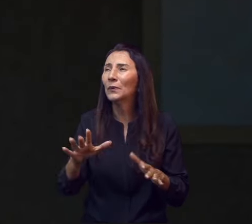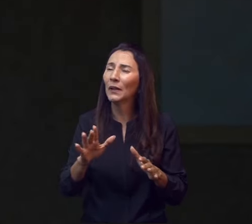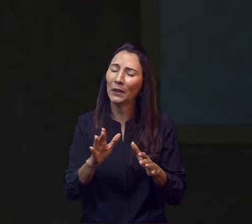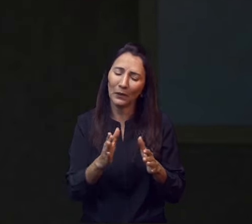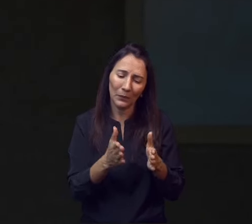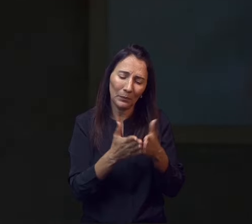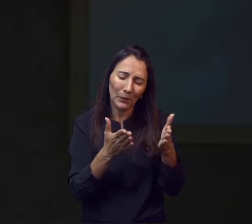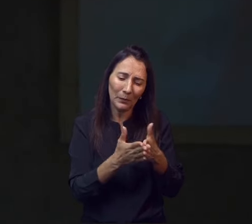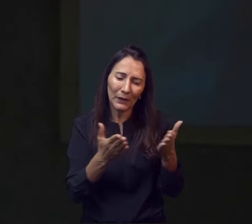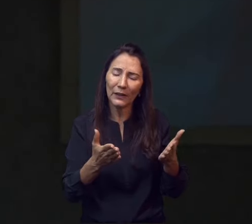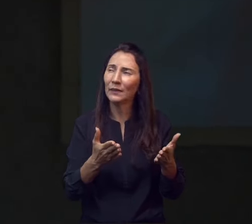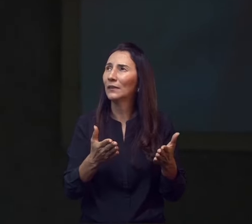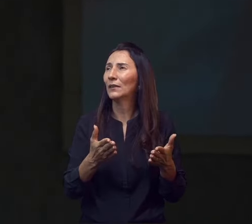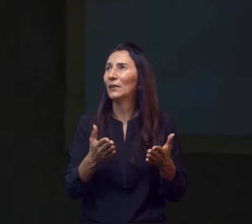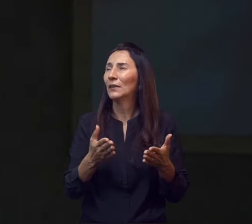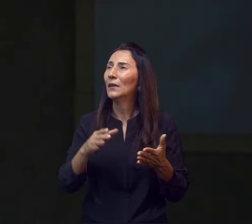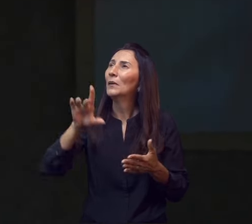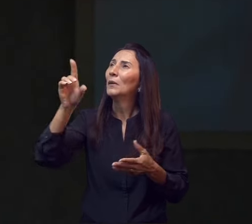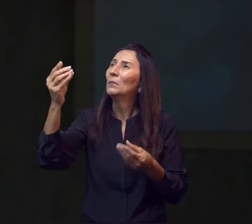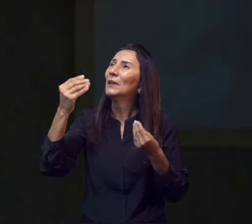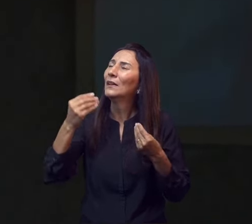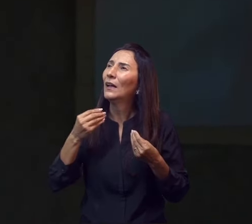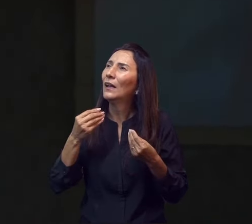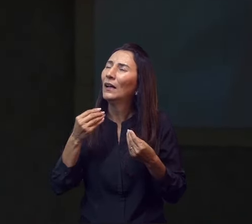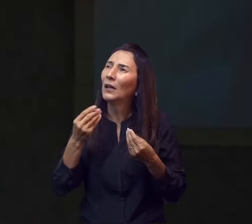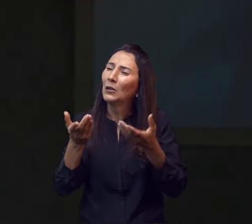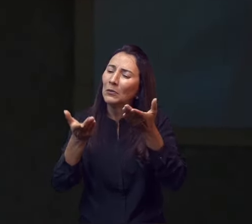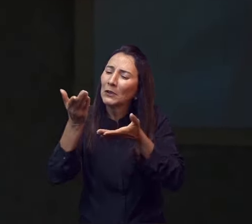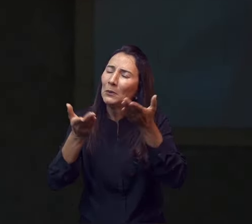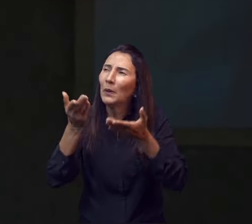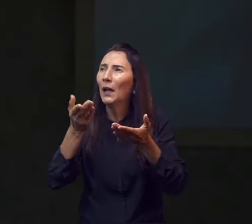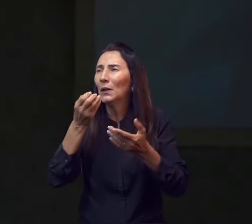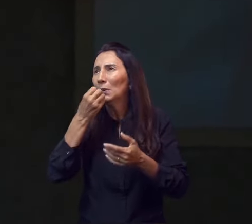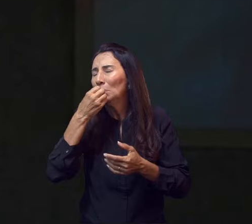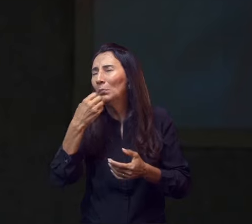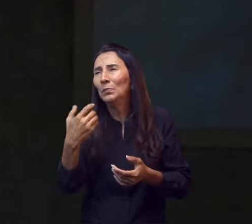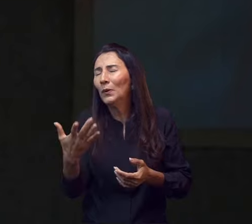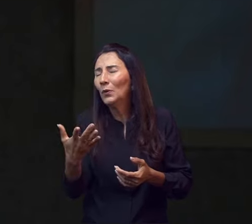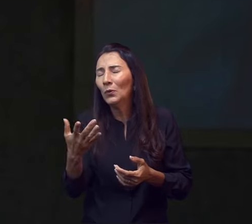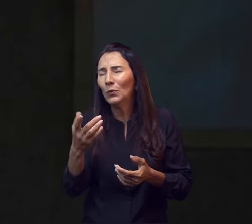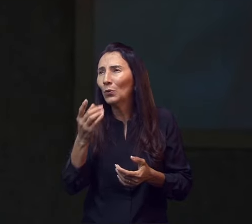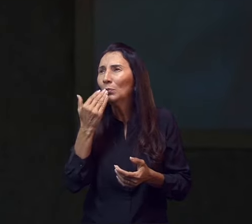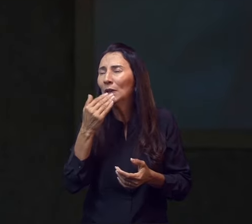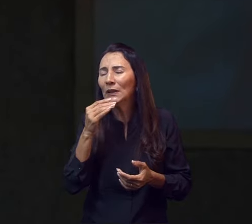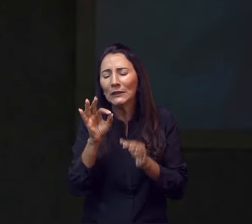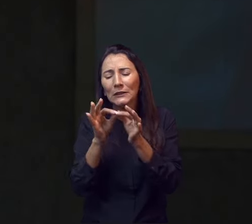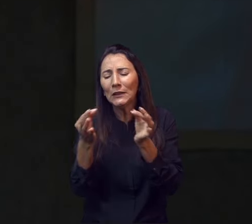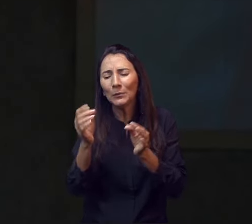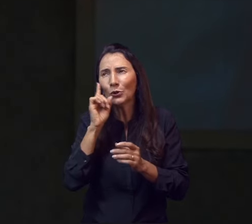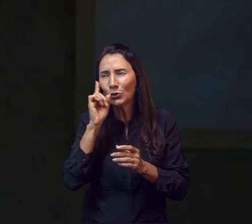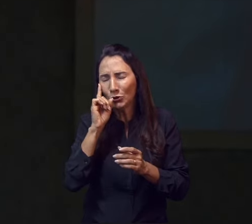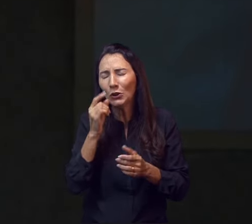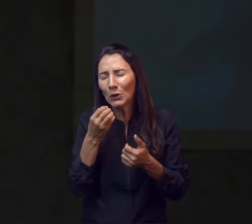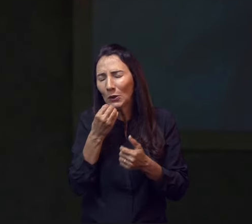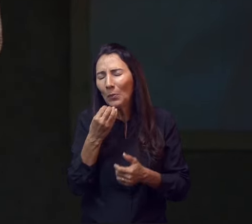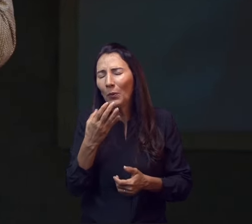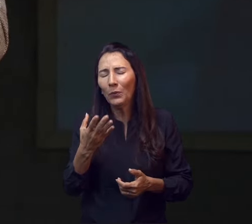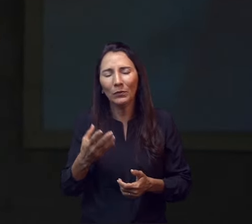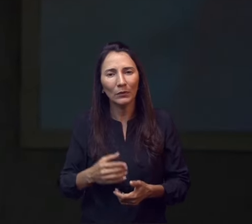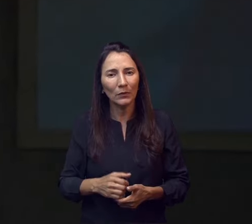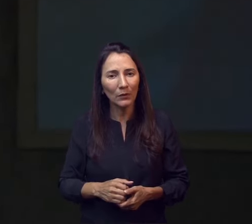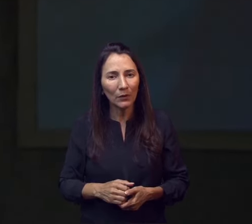me dá o meu angu e feijão tropeiro de sempre né meu